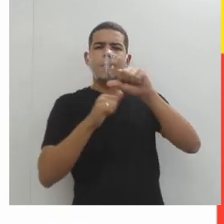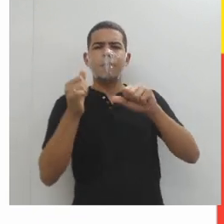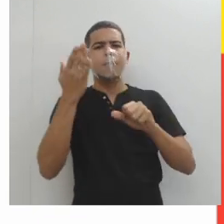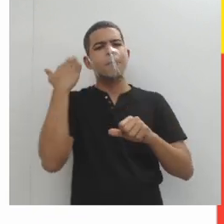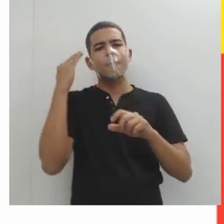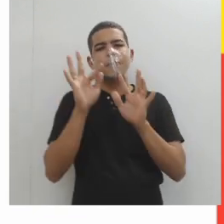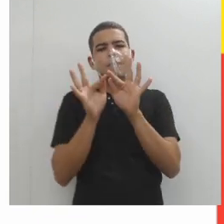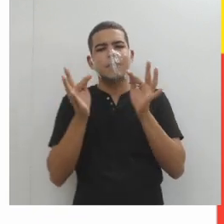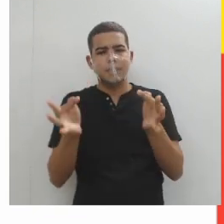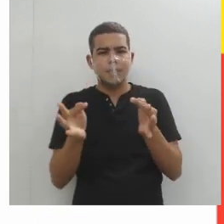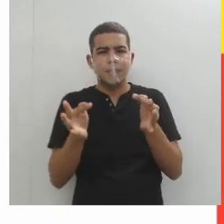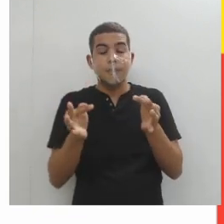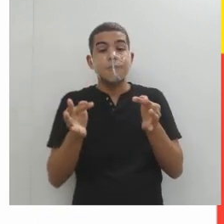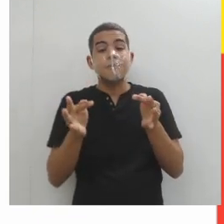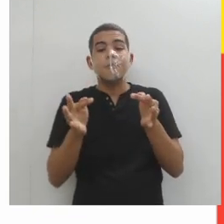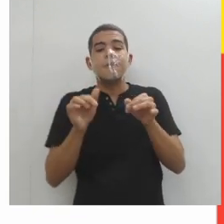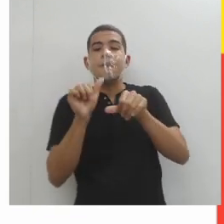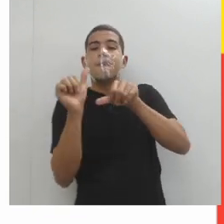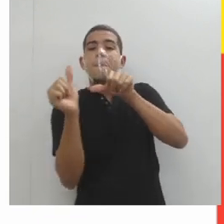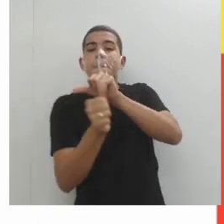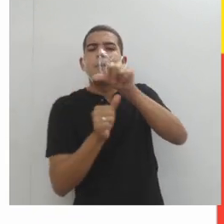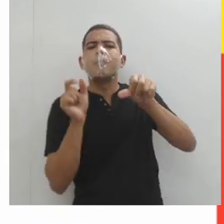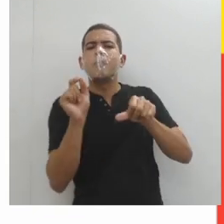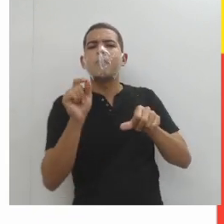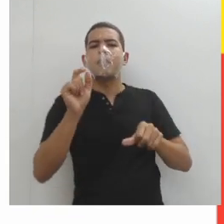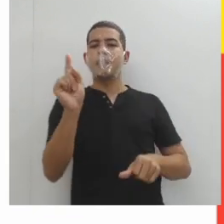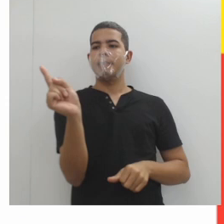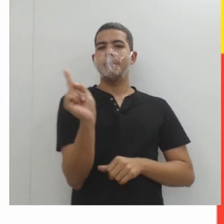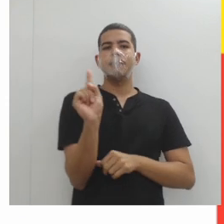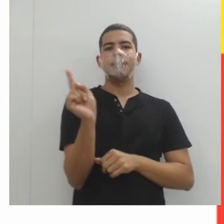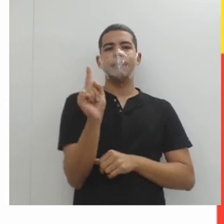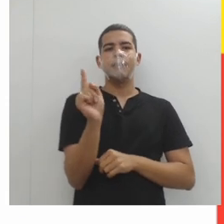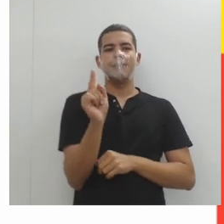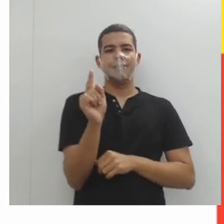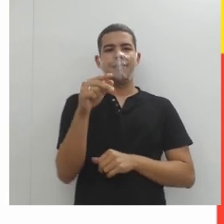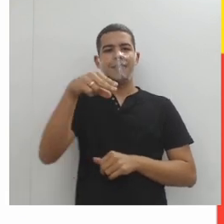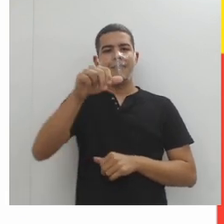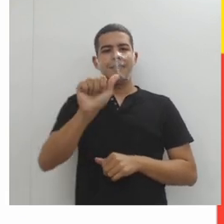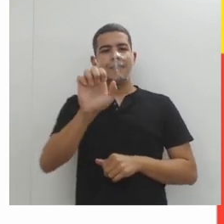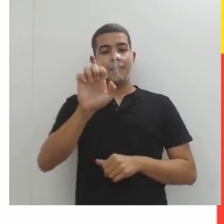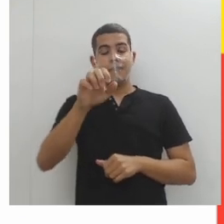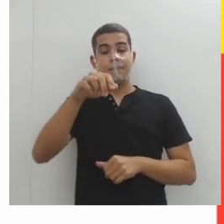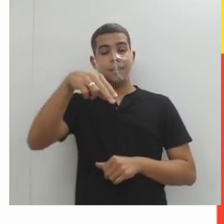E aí eu tenho que transformar isso em uma negativa. É o present perfect na negativa. Então, o que é que eu tenho que fazer?